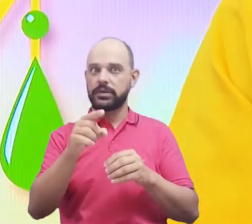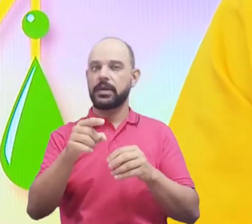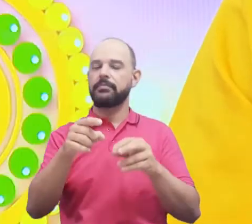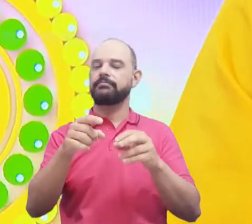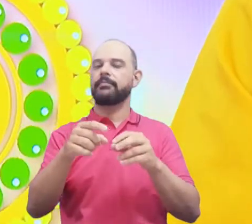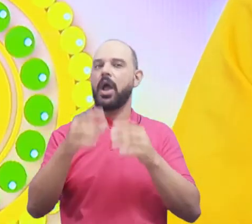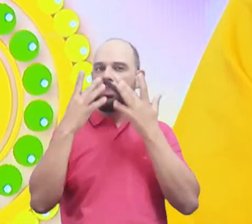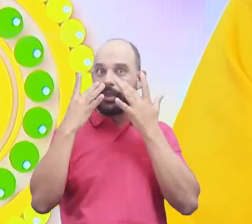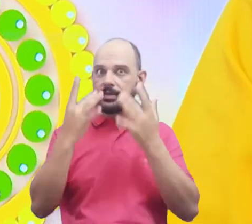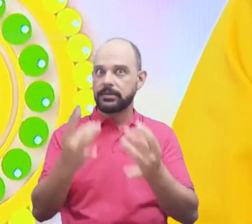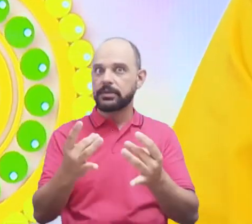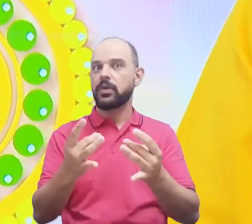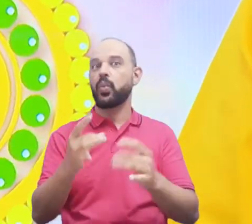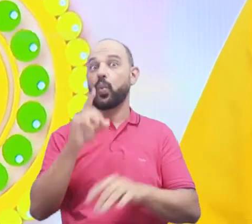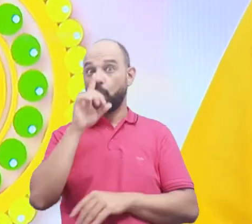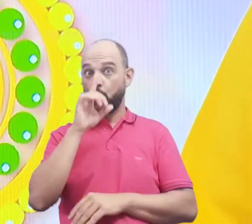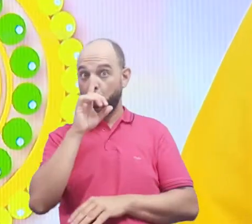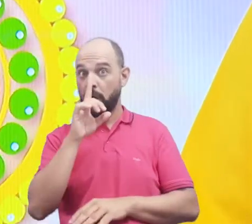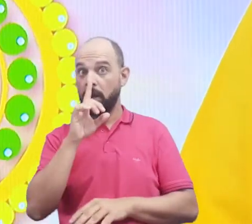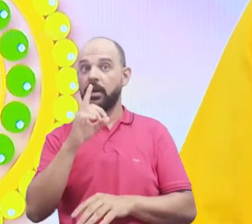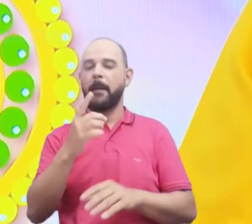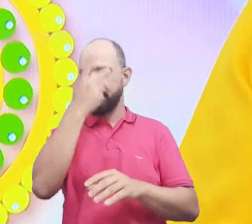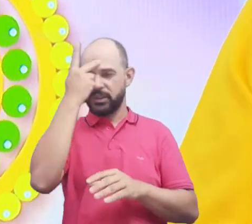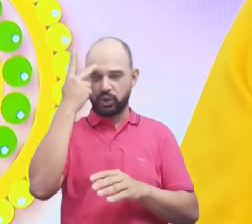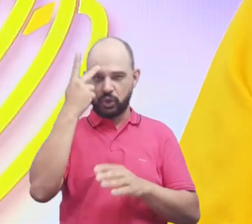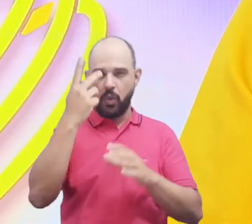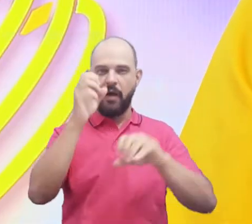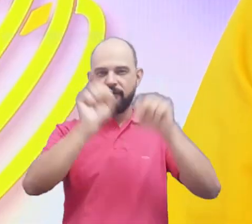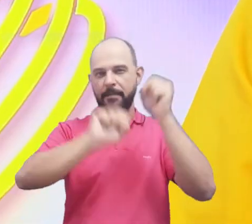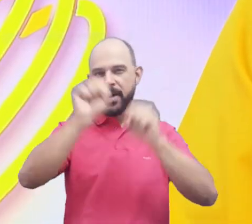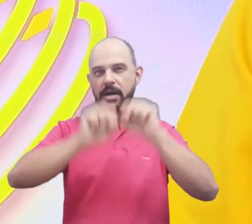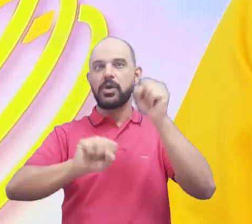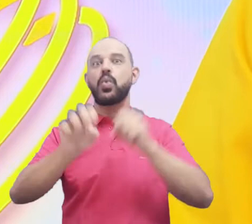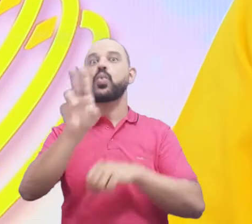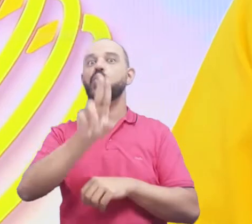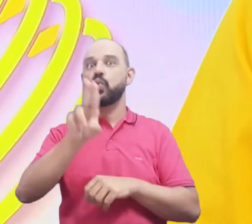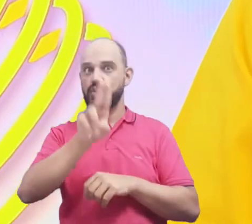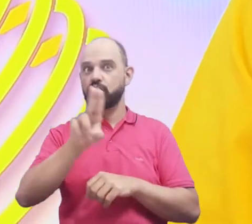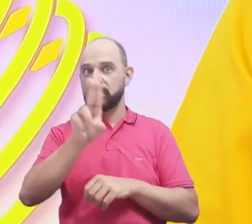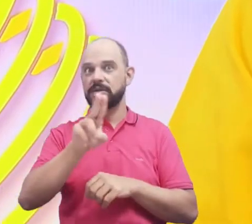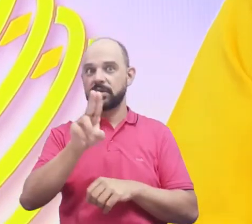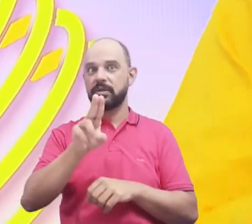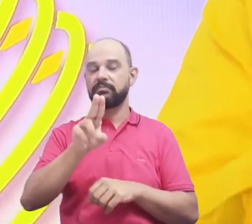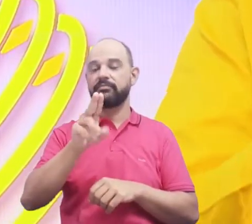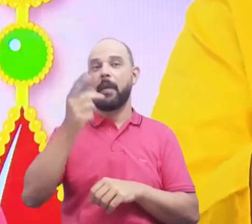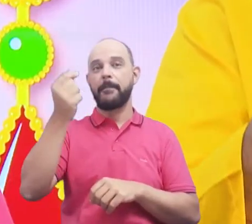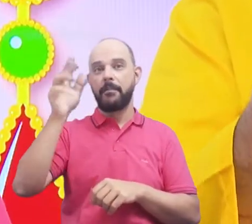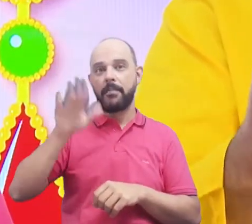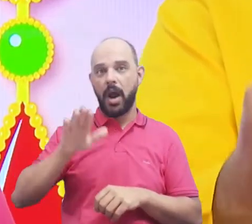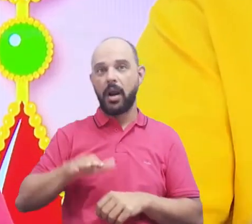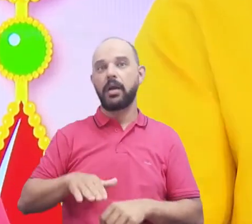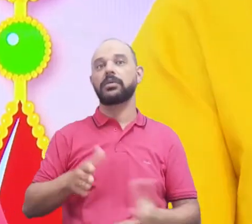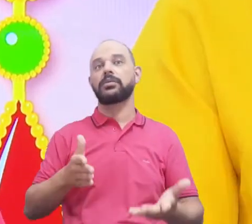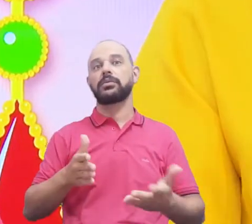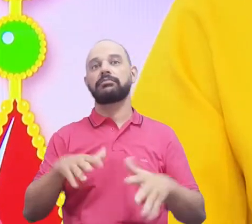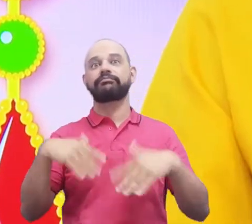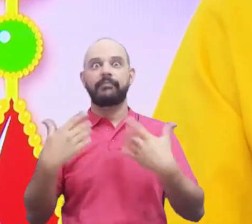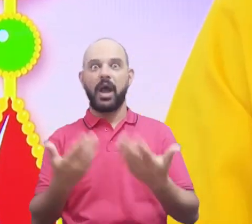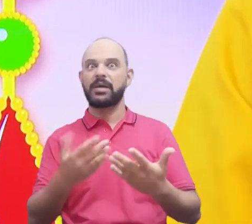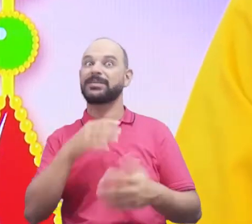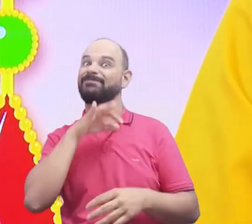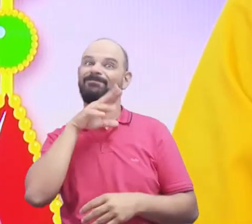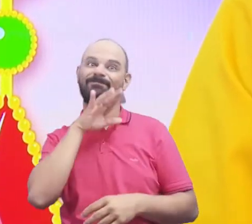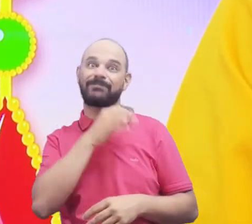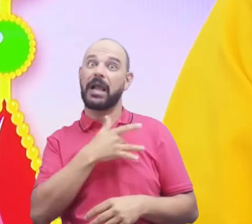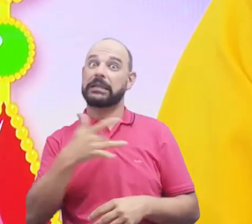alguns fabricantes, principalmente de outros países, usam materiais de valor mais baixo e que são extremamente